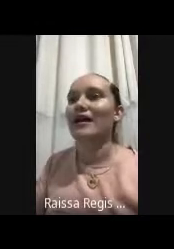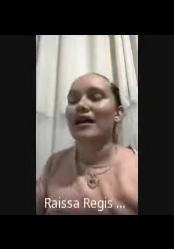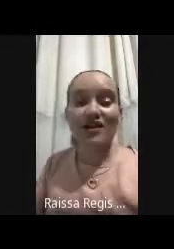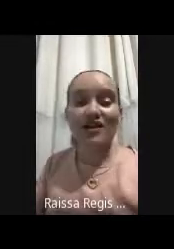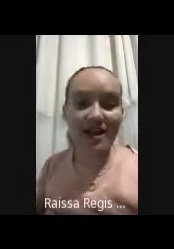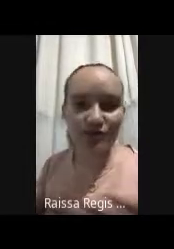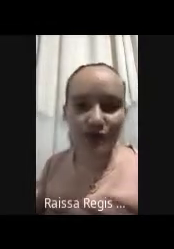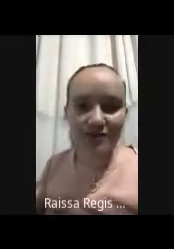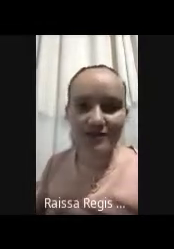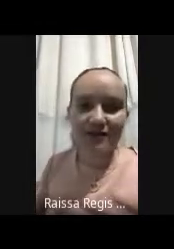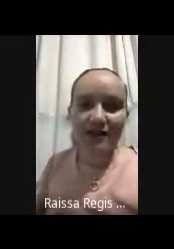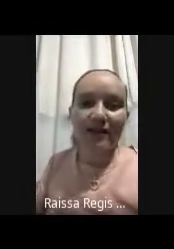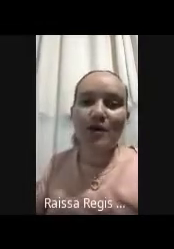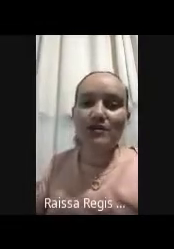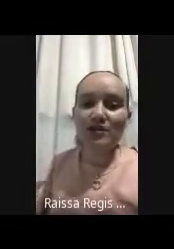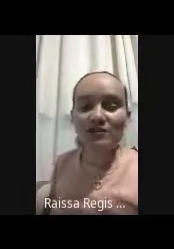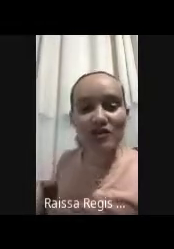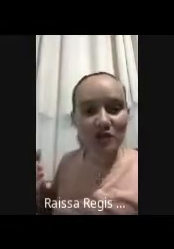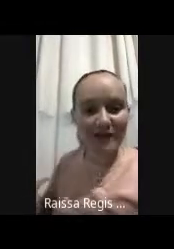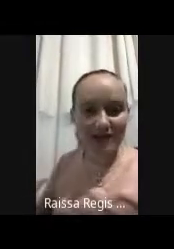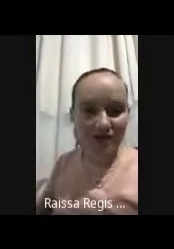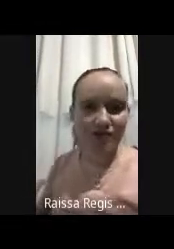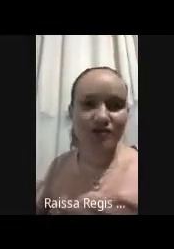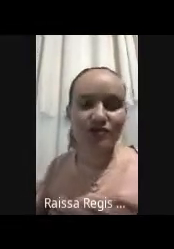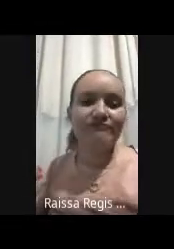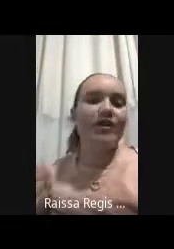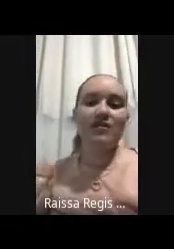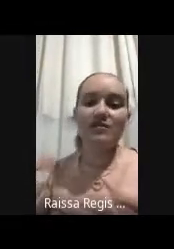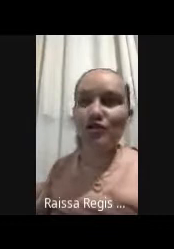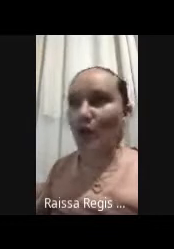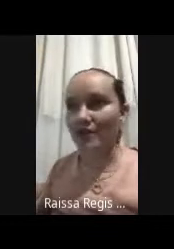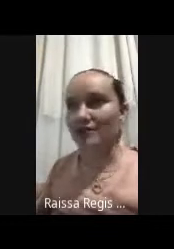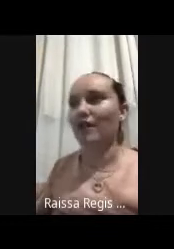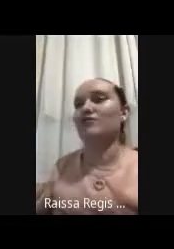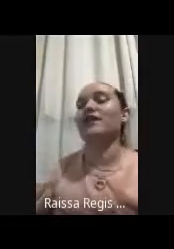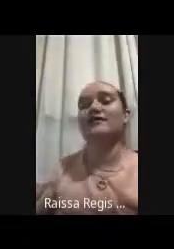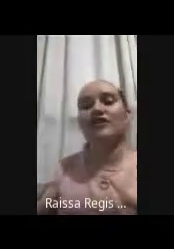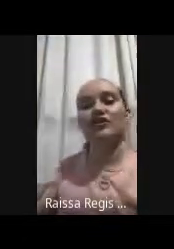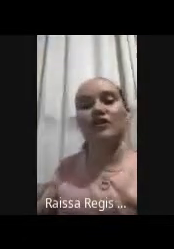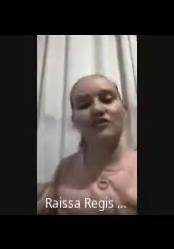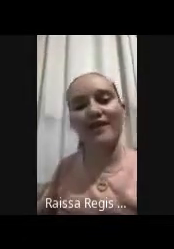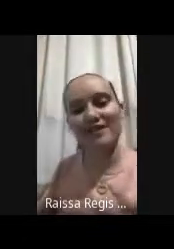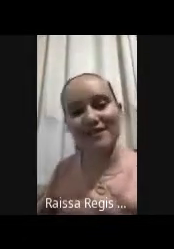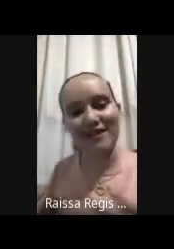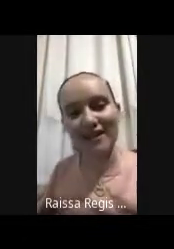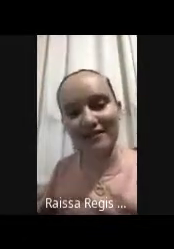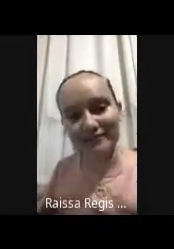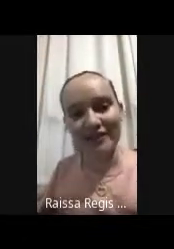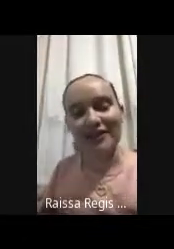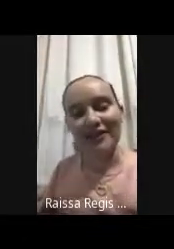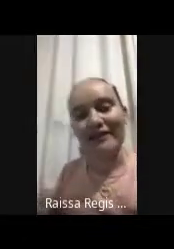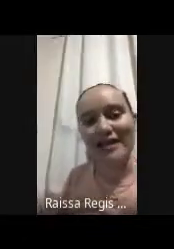para que as gerações possam transmitir mensagens, transmitir conhecimentos, né? Se a gente não tivesse a